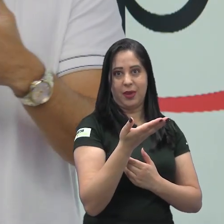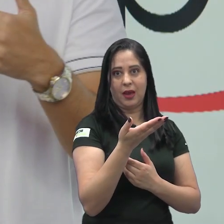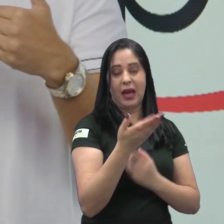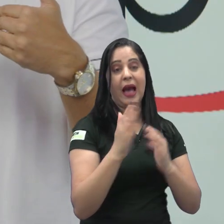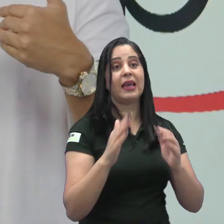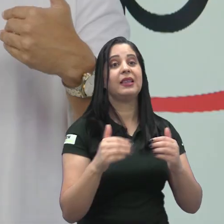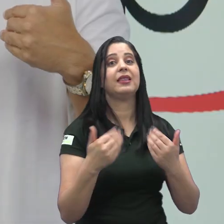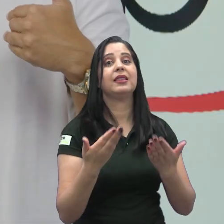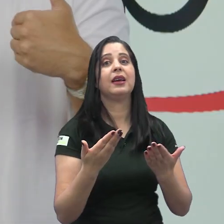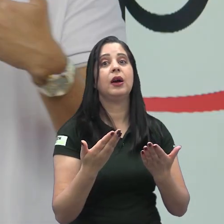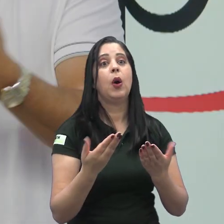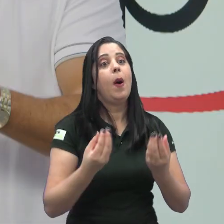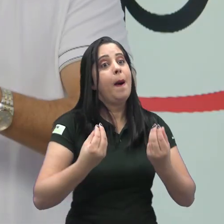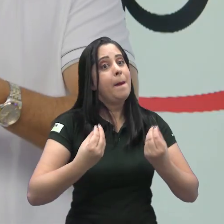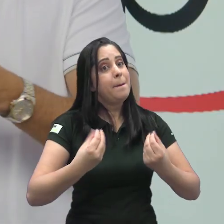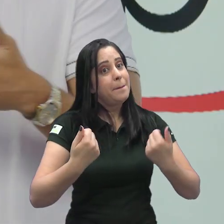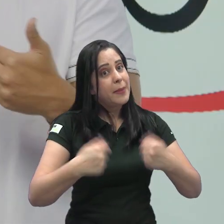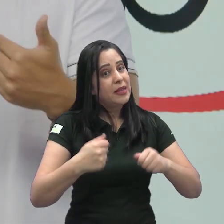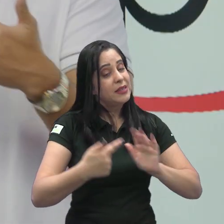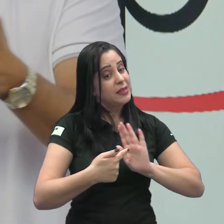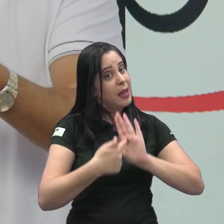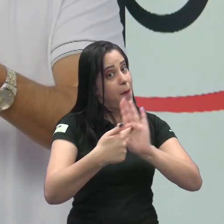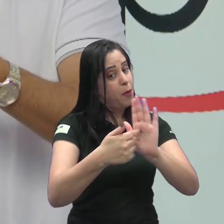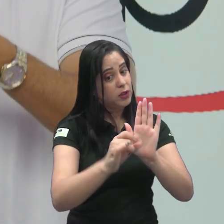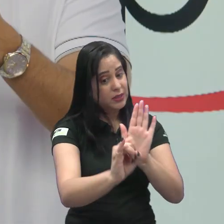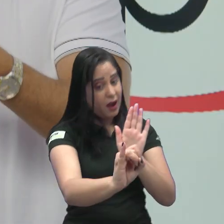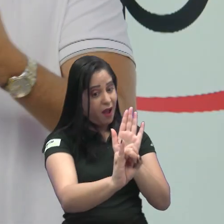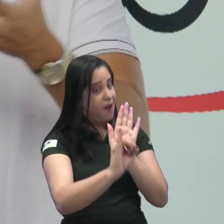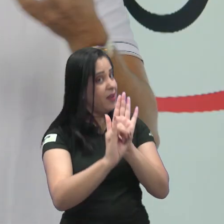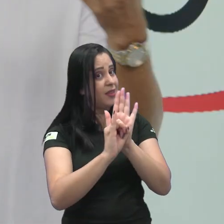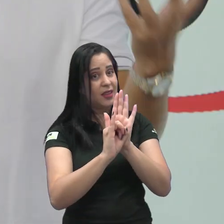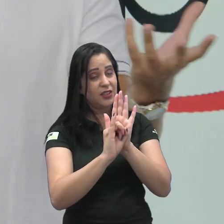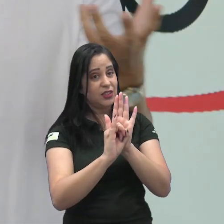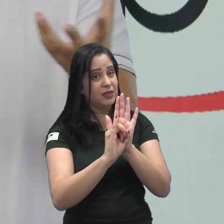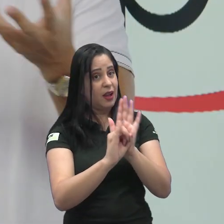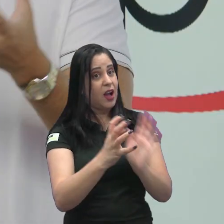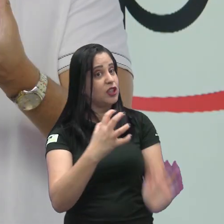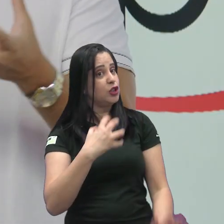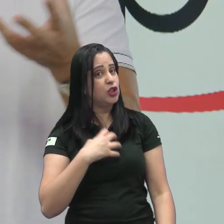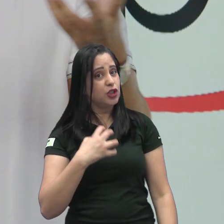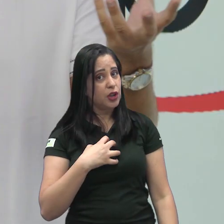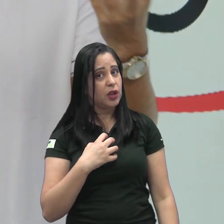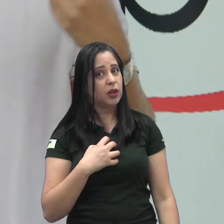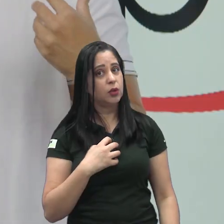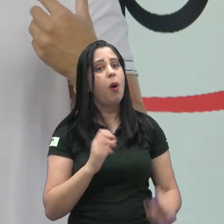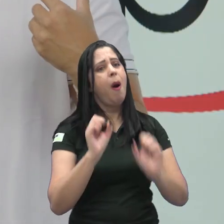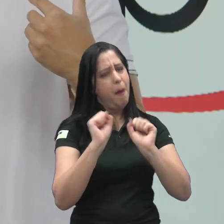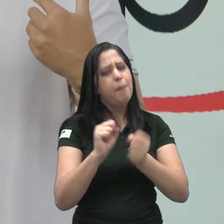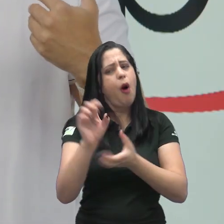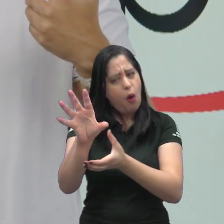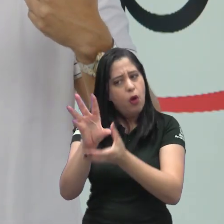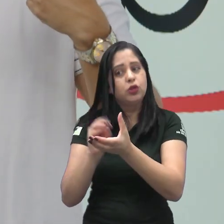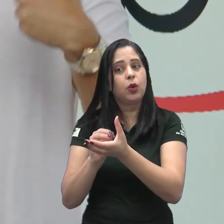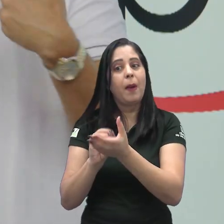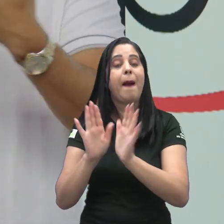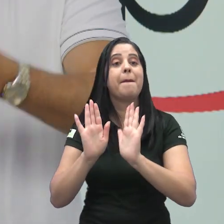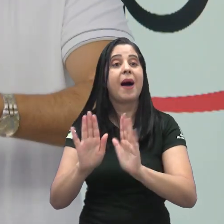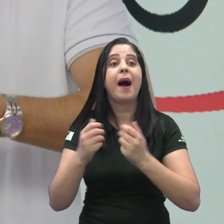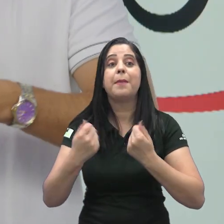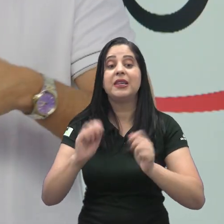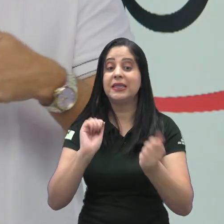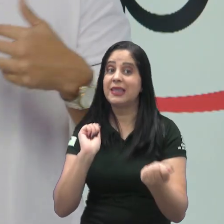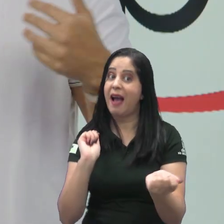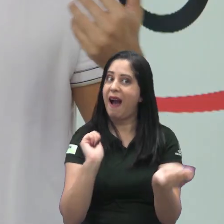comum, a falta de personalidade, a falta de pessoalização. Não que seja errado você pegar a trend, mas adaptar um pouco para o seu tom